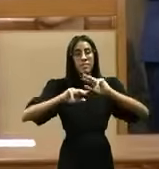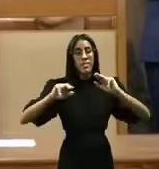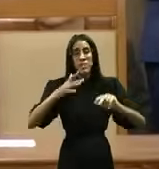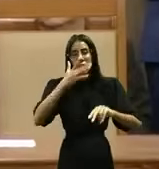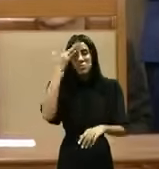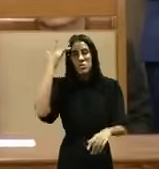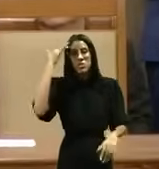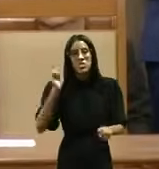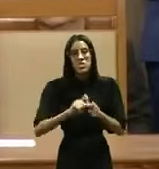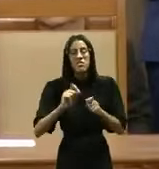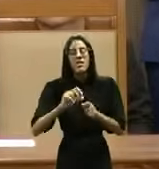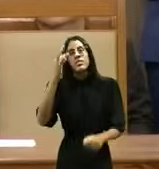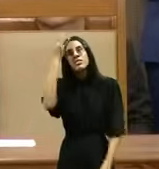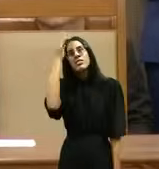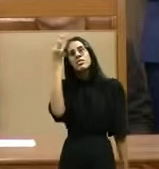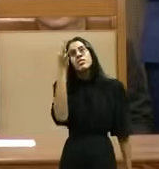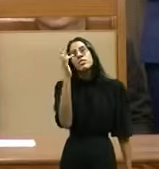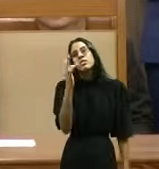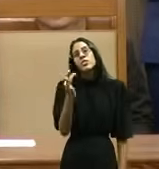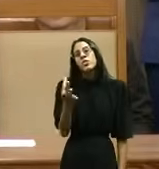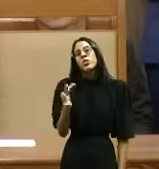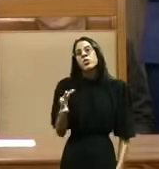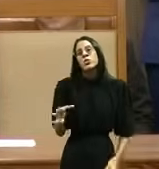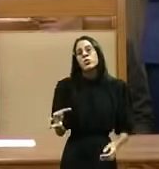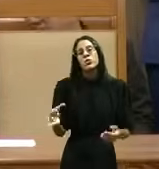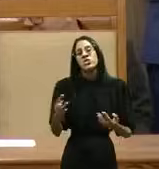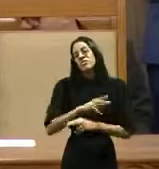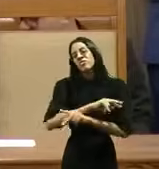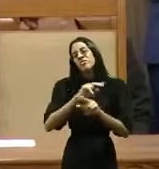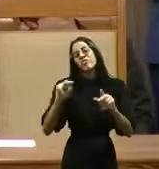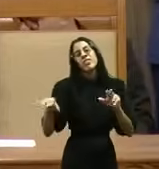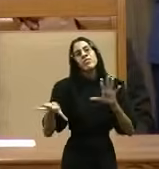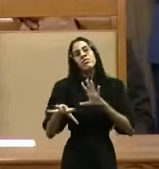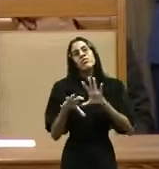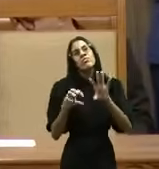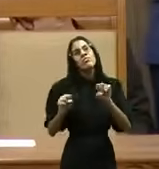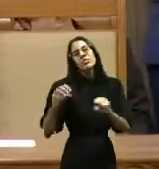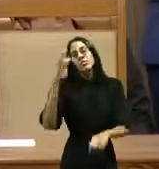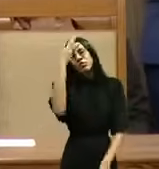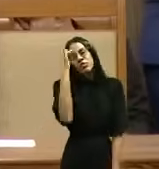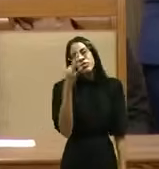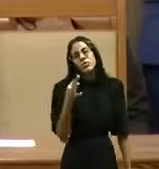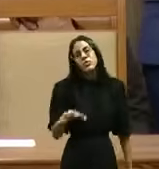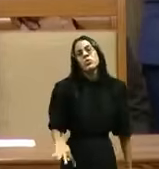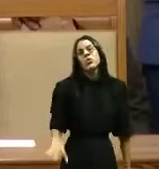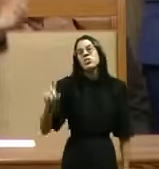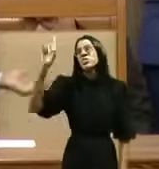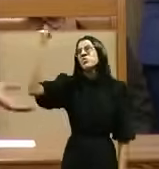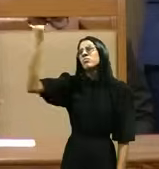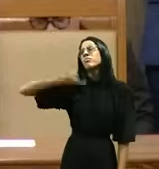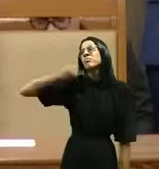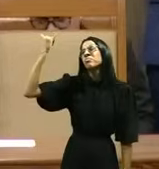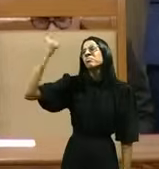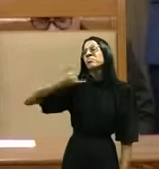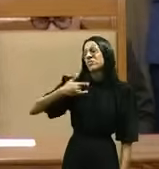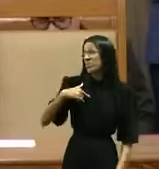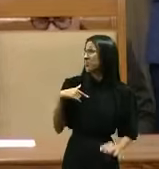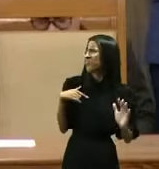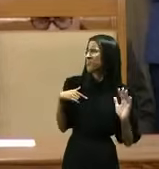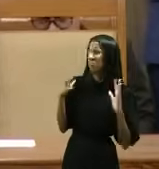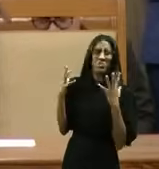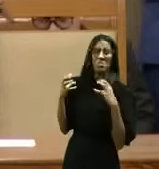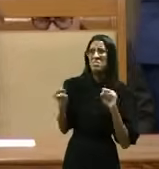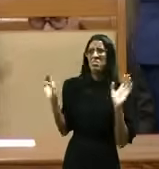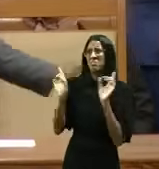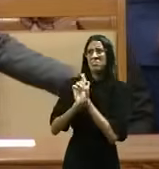vezes e ele diz eu não entendo assim é porque o espírito não entrou ainda na tua vida quando o espírito santo entra não é como tu